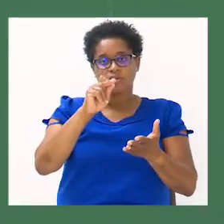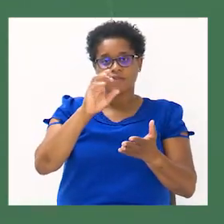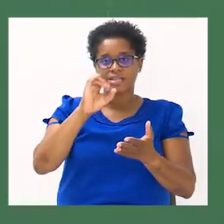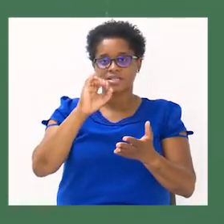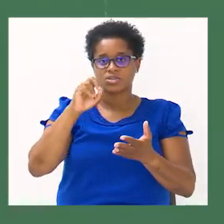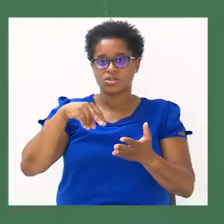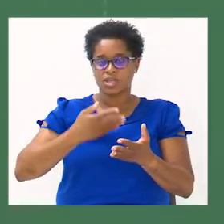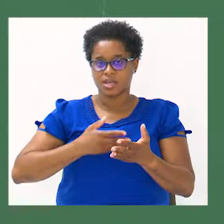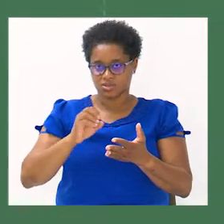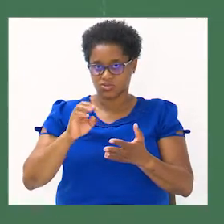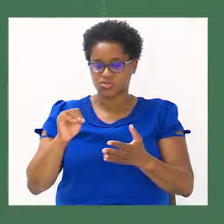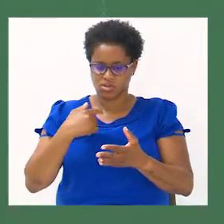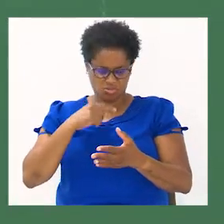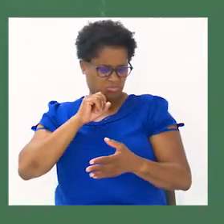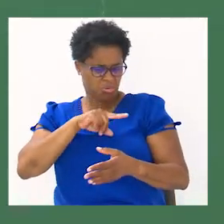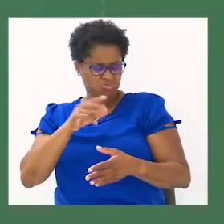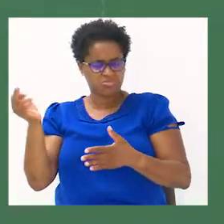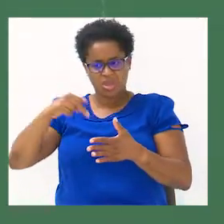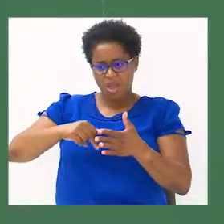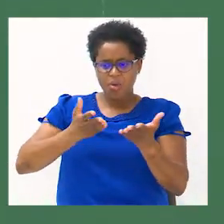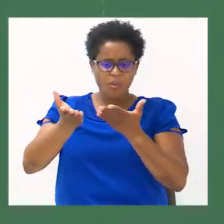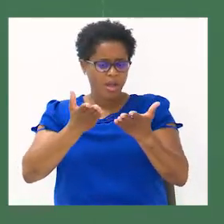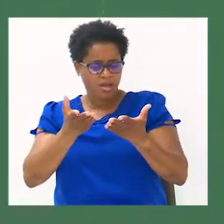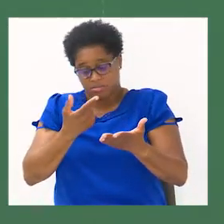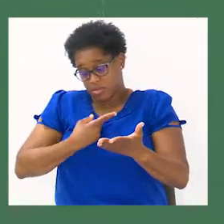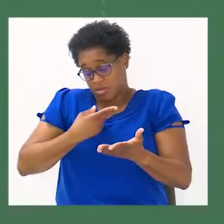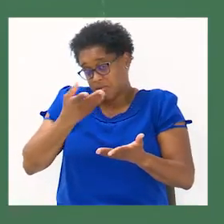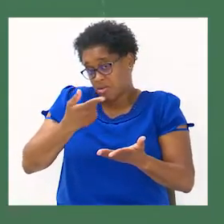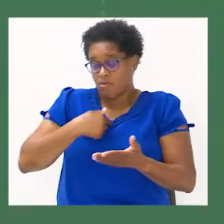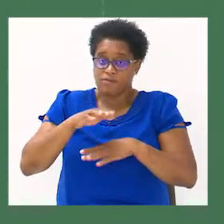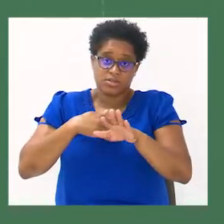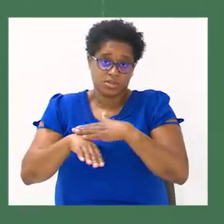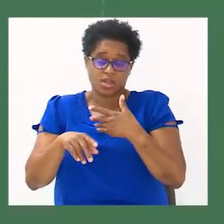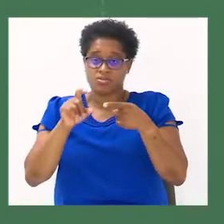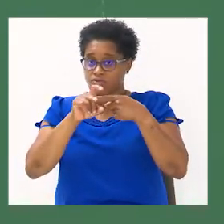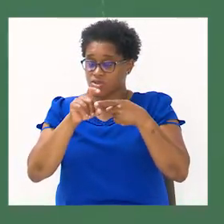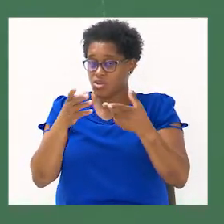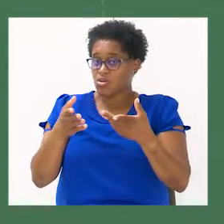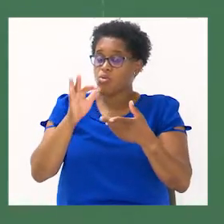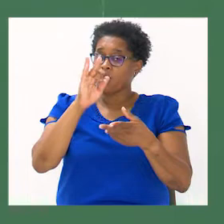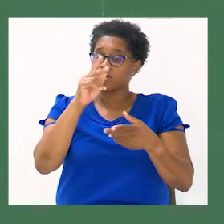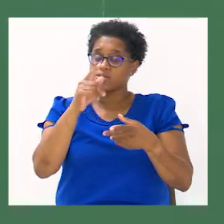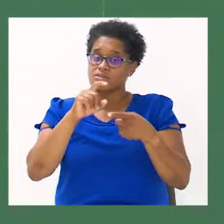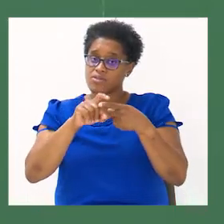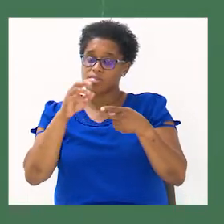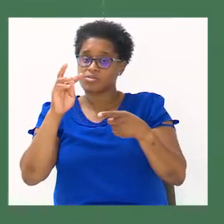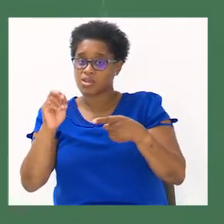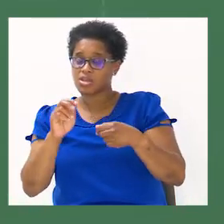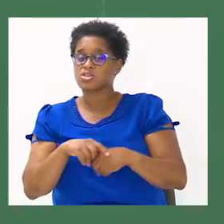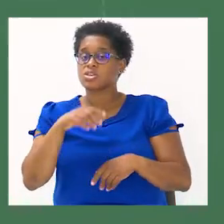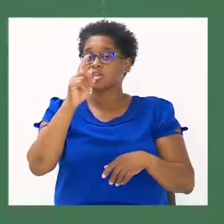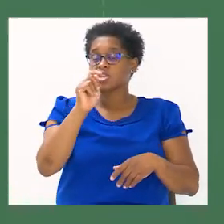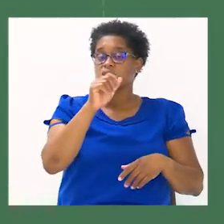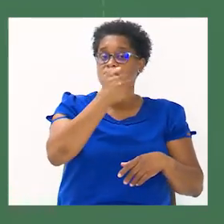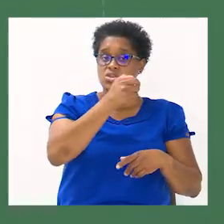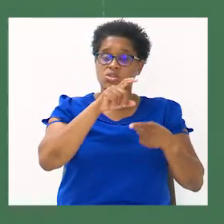números fracionários, eu não posso chegar e comparar a não ser que eu fizer automaticamente a divisão, 4 a dividir por 3, 5 a